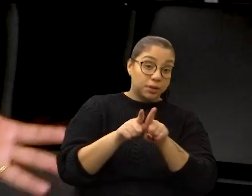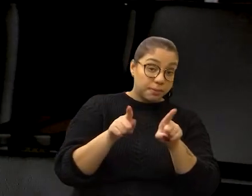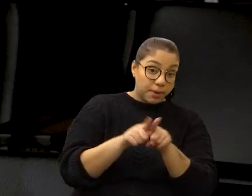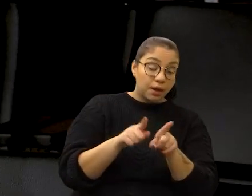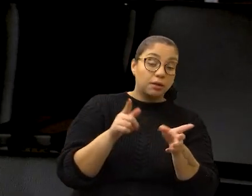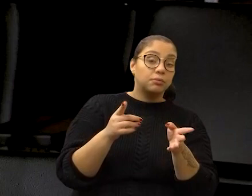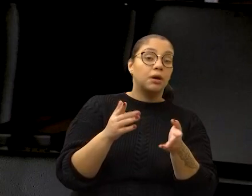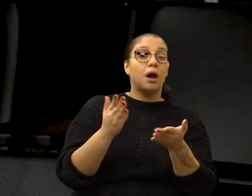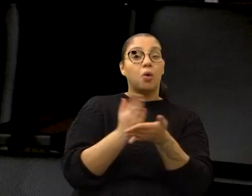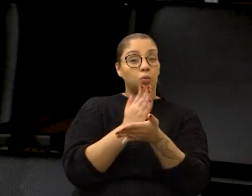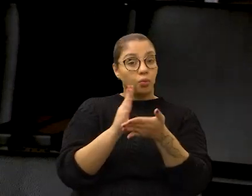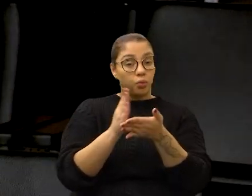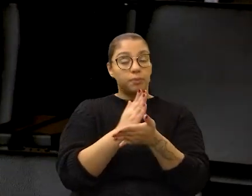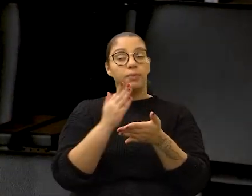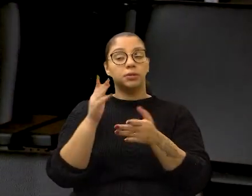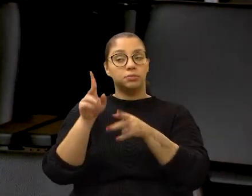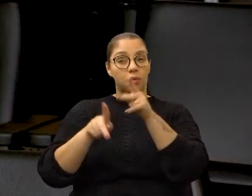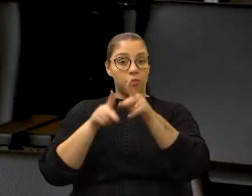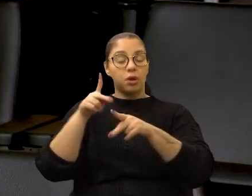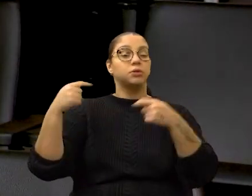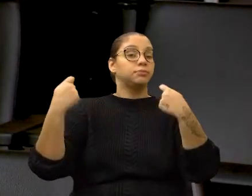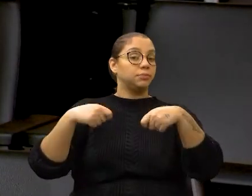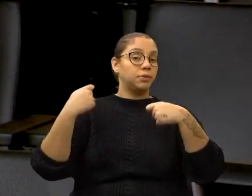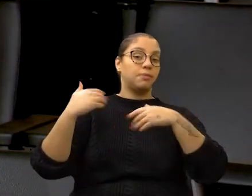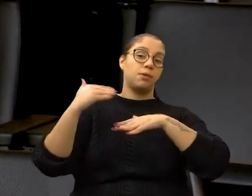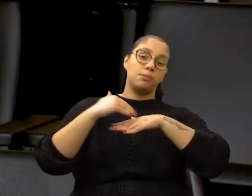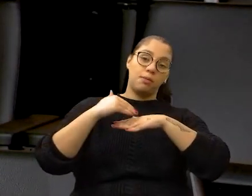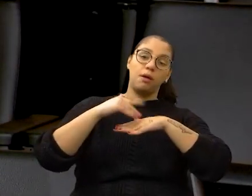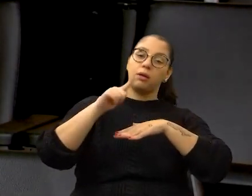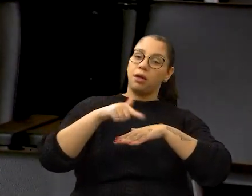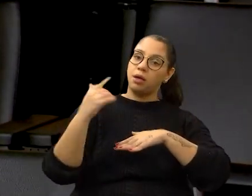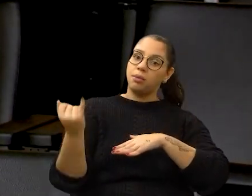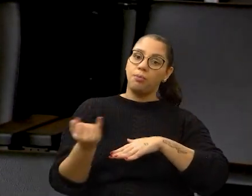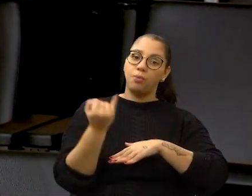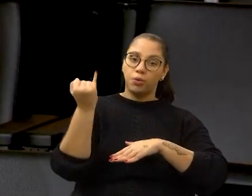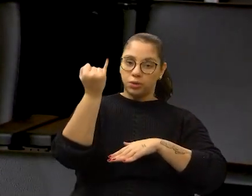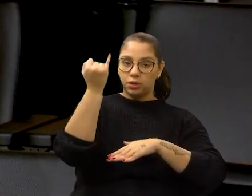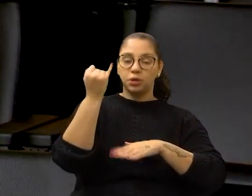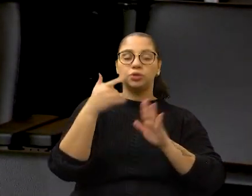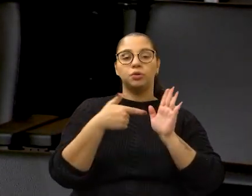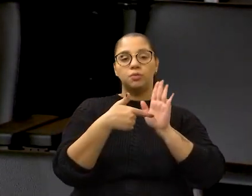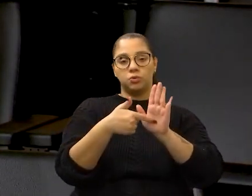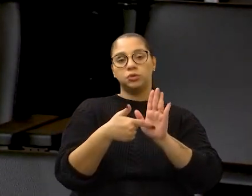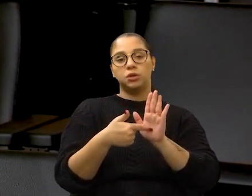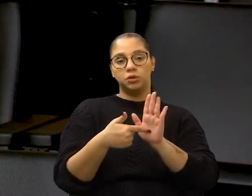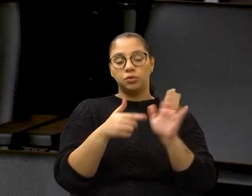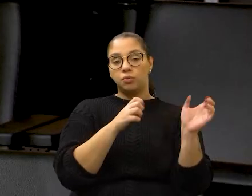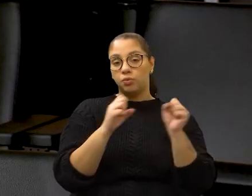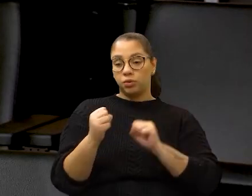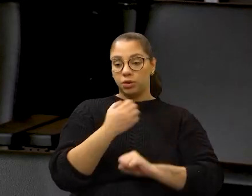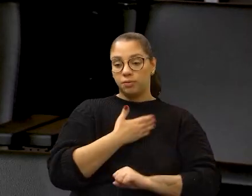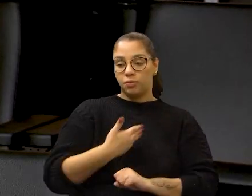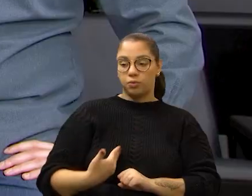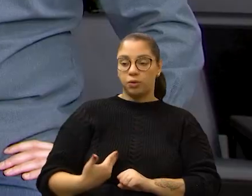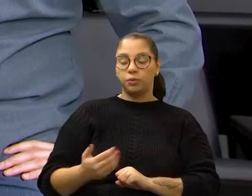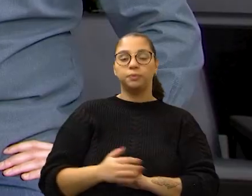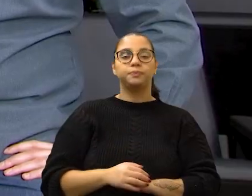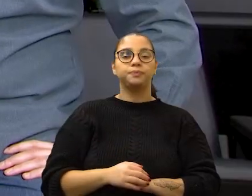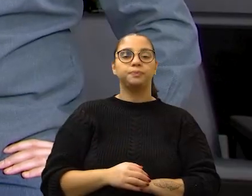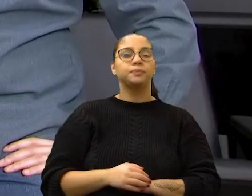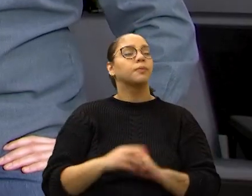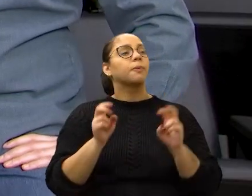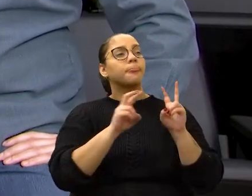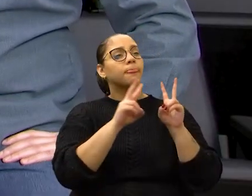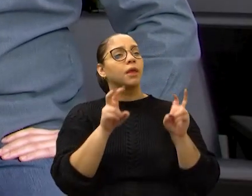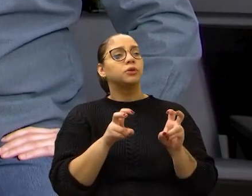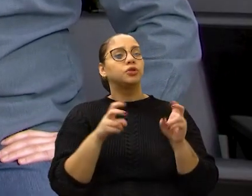também existem muitas demandas que a população traz que são de extrema relevância para a gente estar apontando aí para o poder público. Sobre